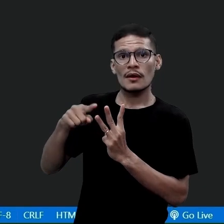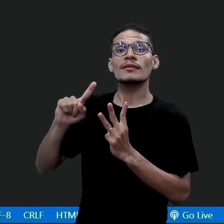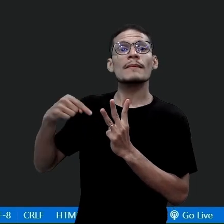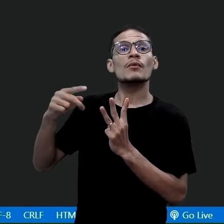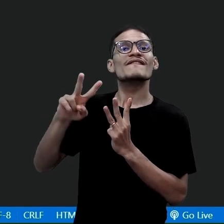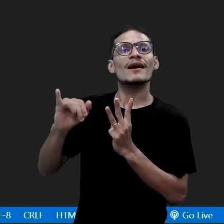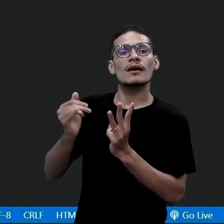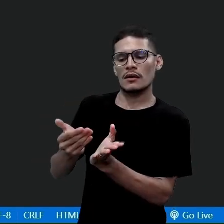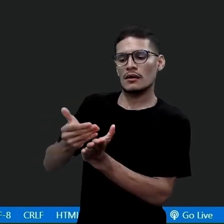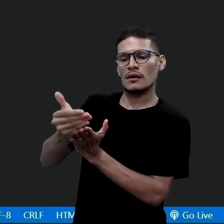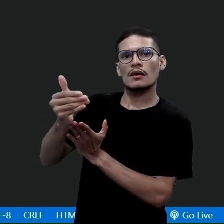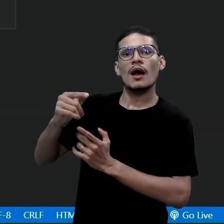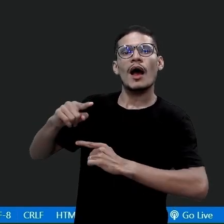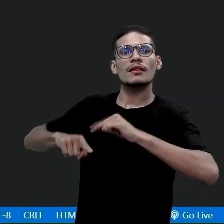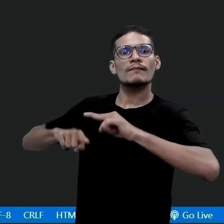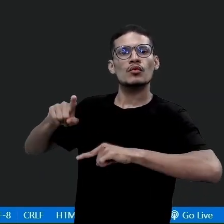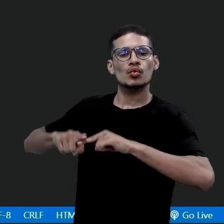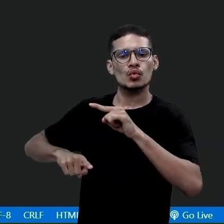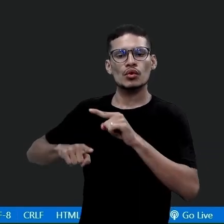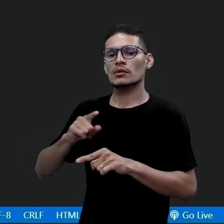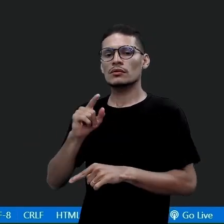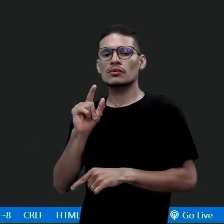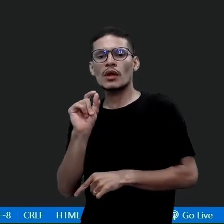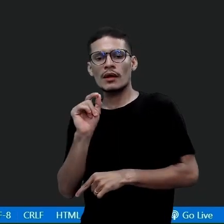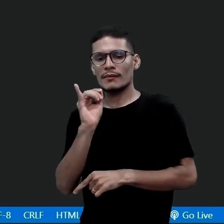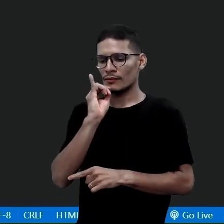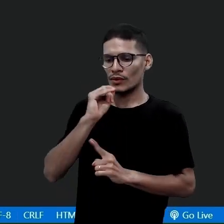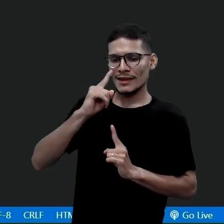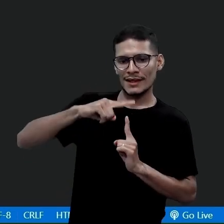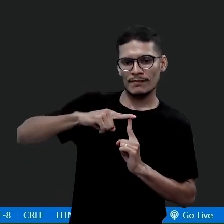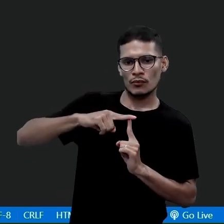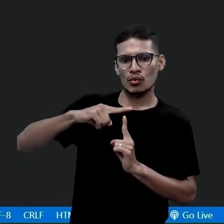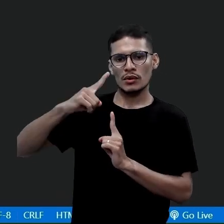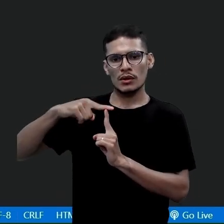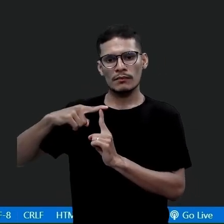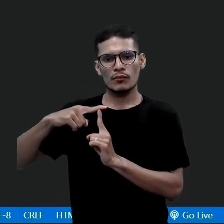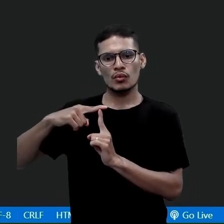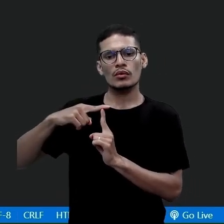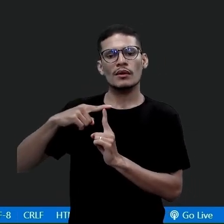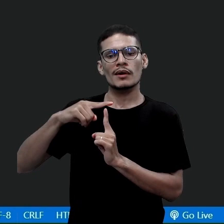atributos. This.tipo igual a tipo.